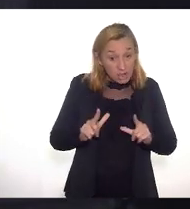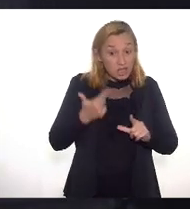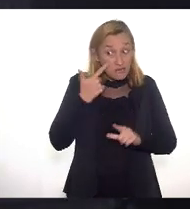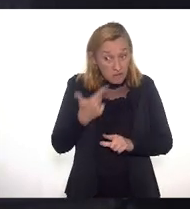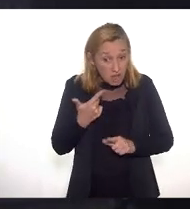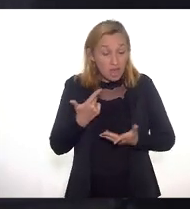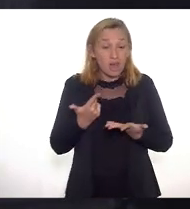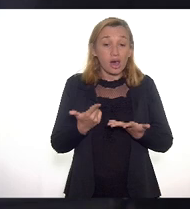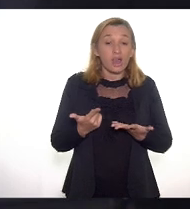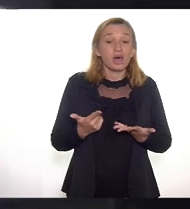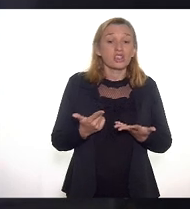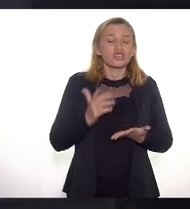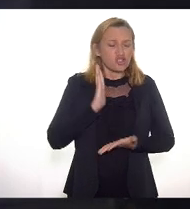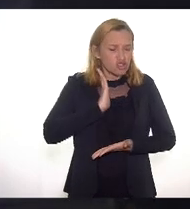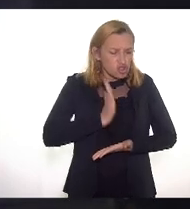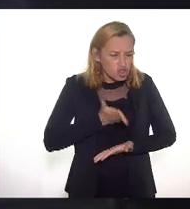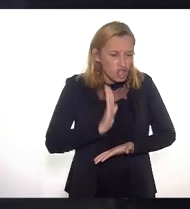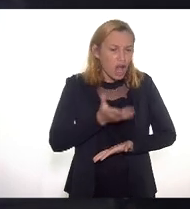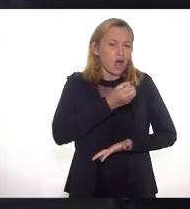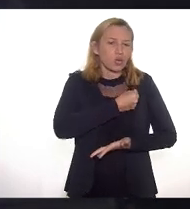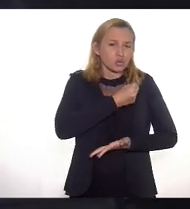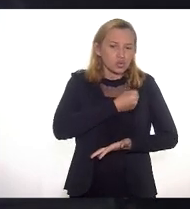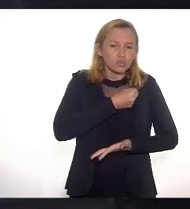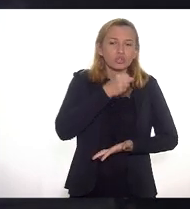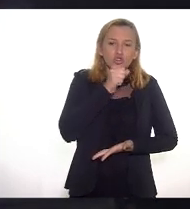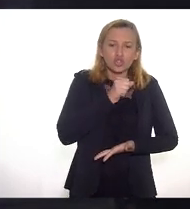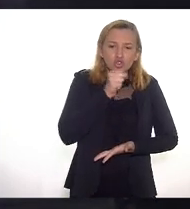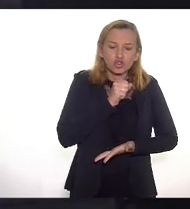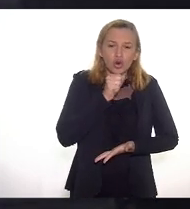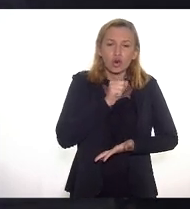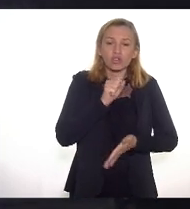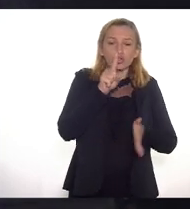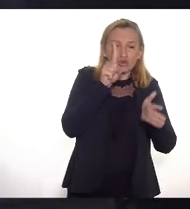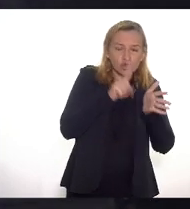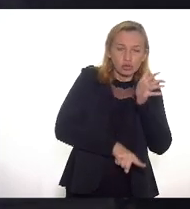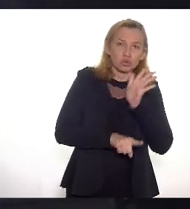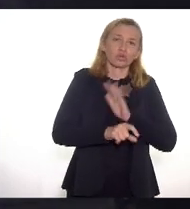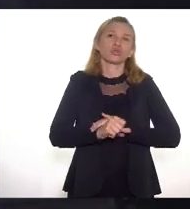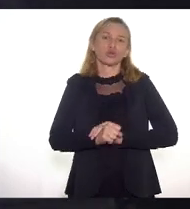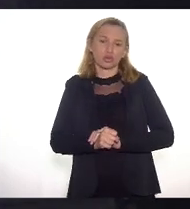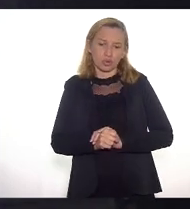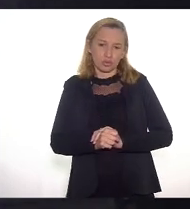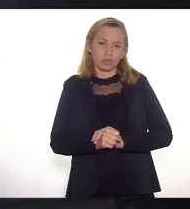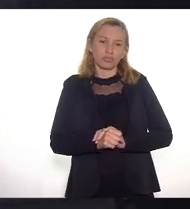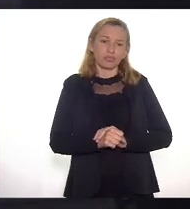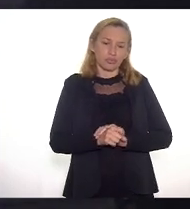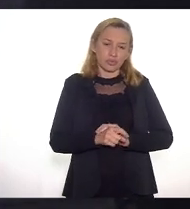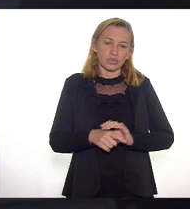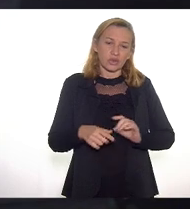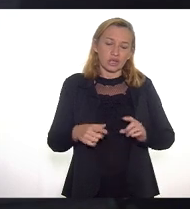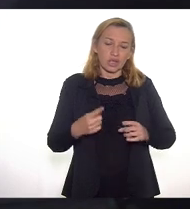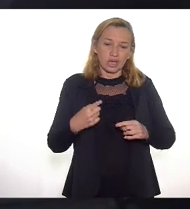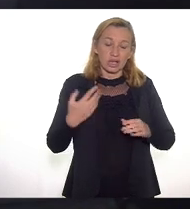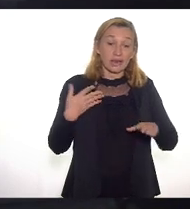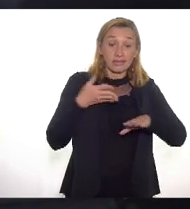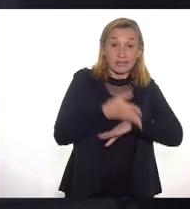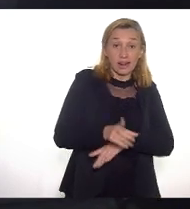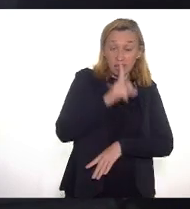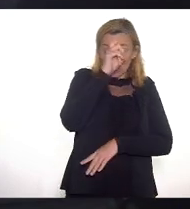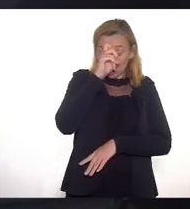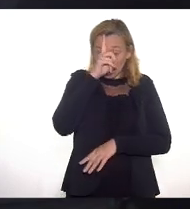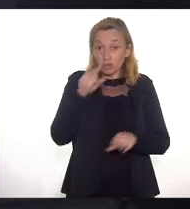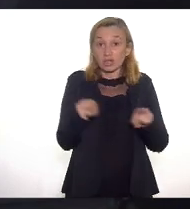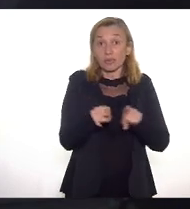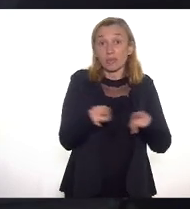que já o número de idosos caiu muito na internação, caiu muito o número também de